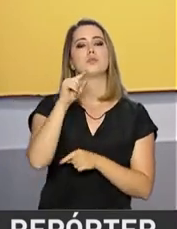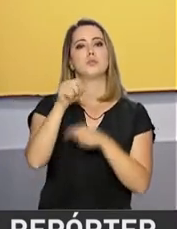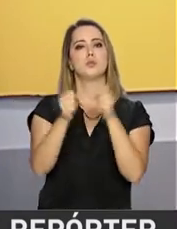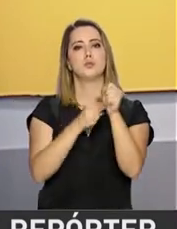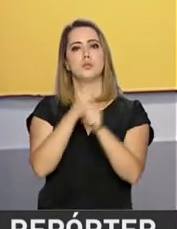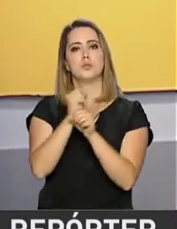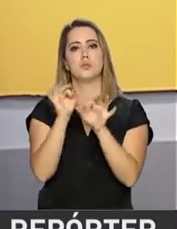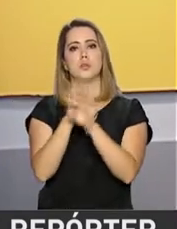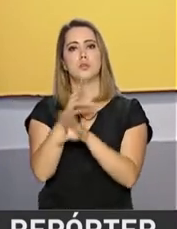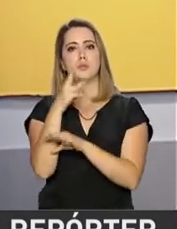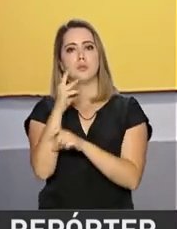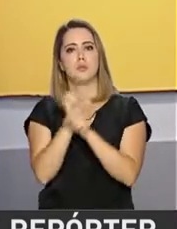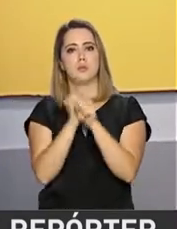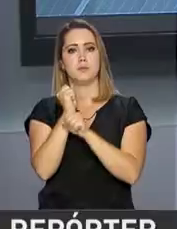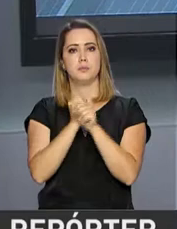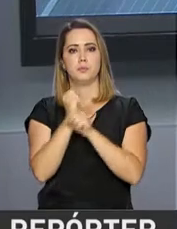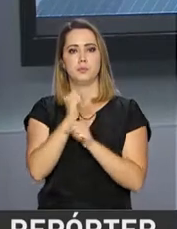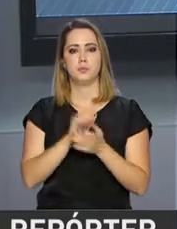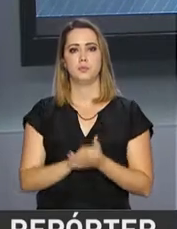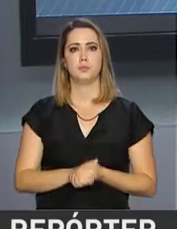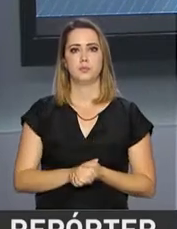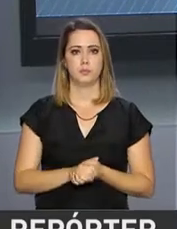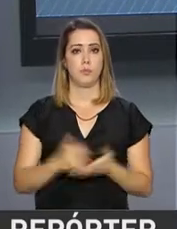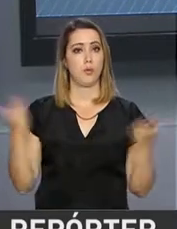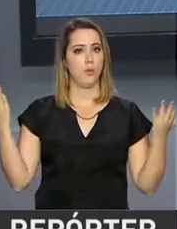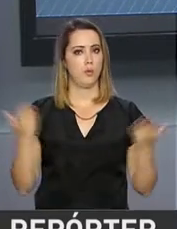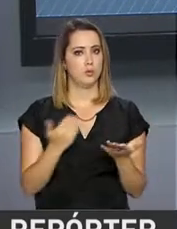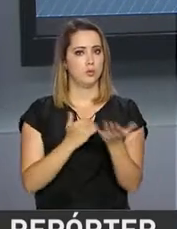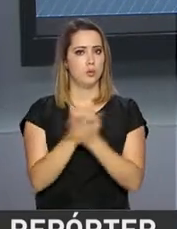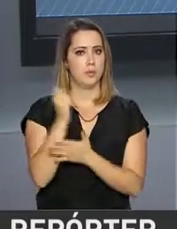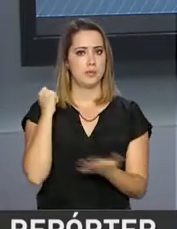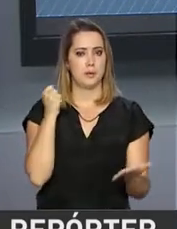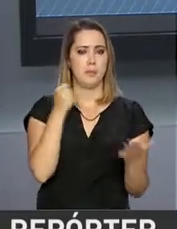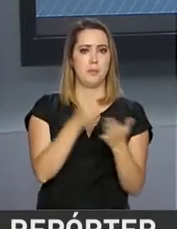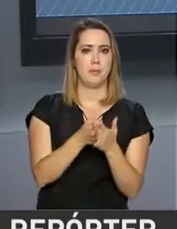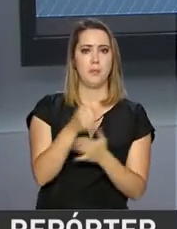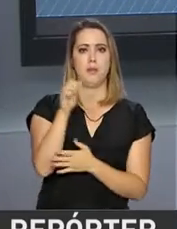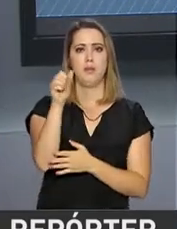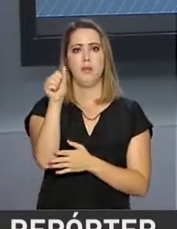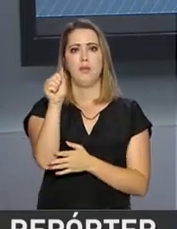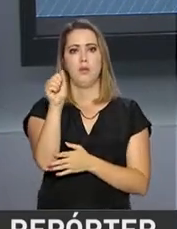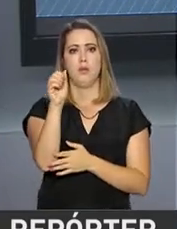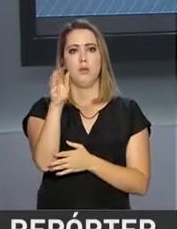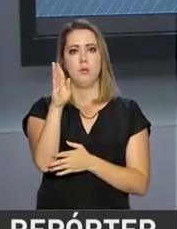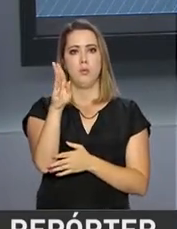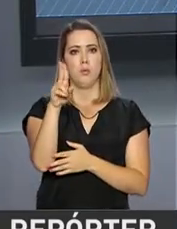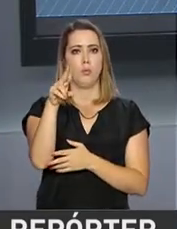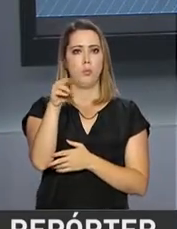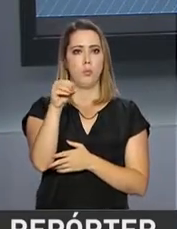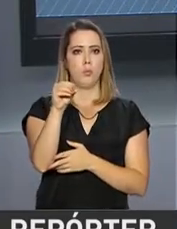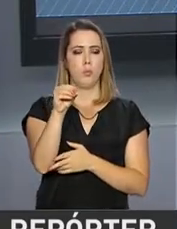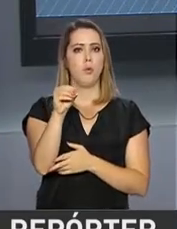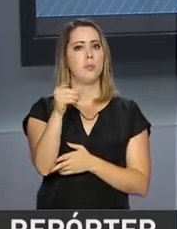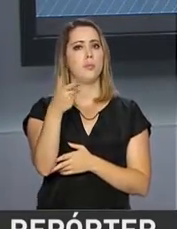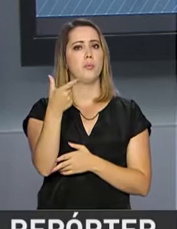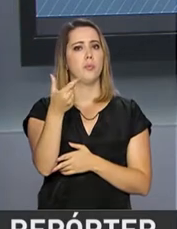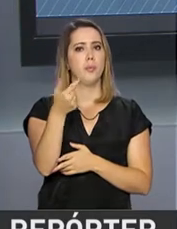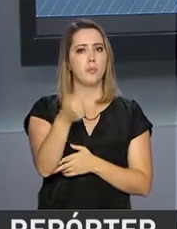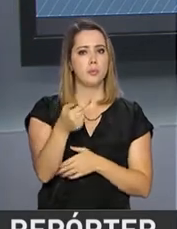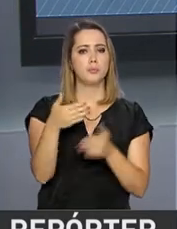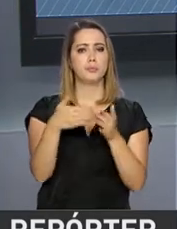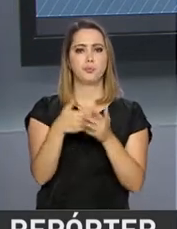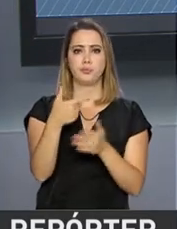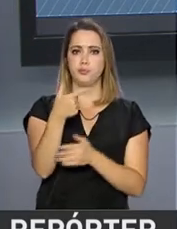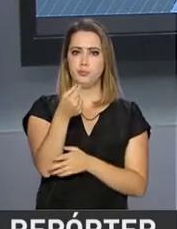ficar pronta em três anos começa hoje a ser pago o abono salarial 2017/2018 do pis